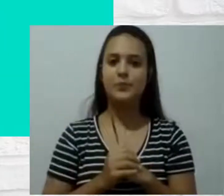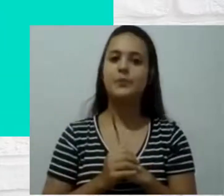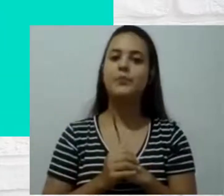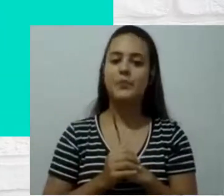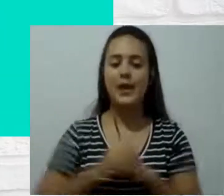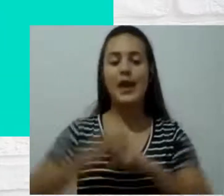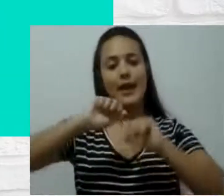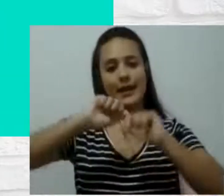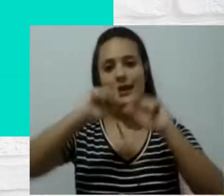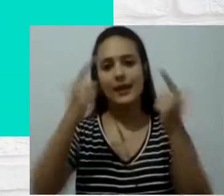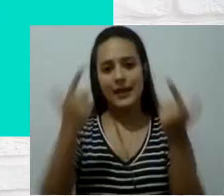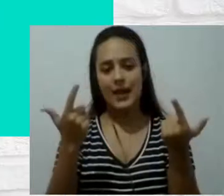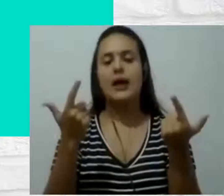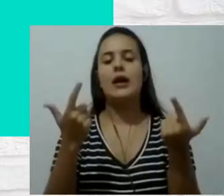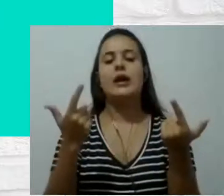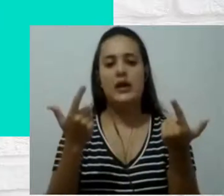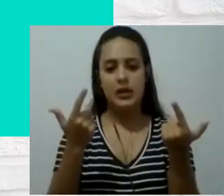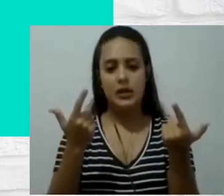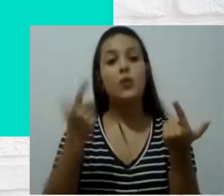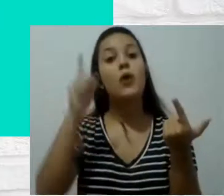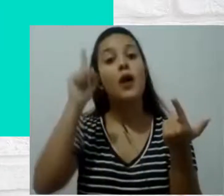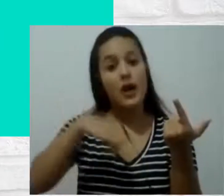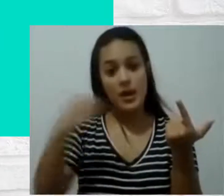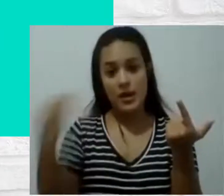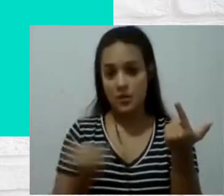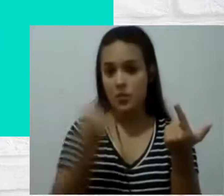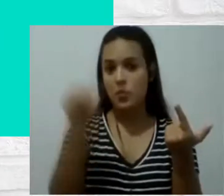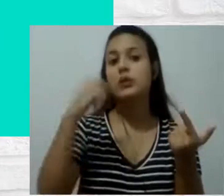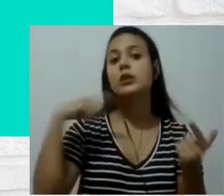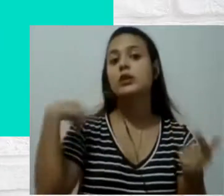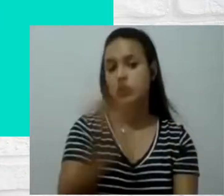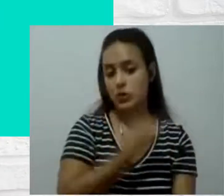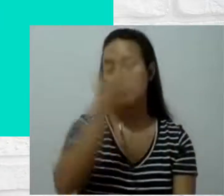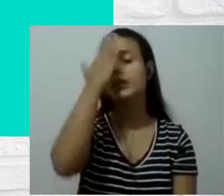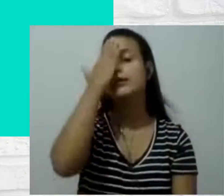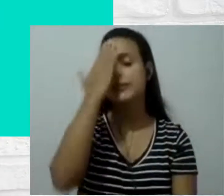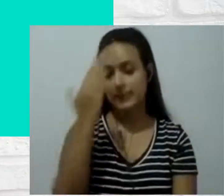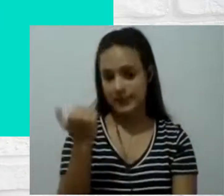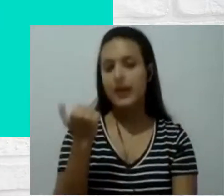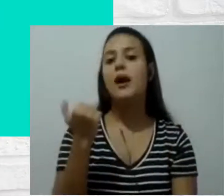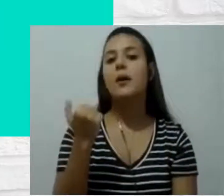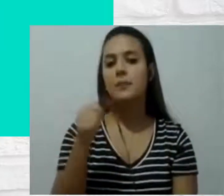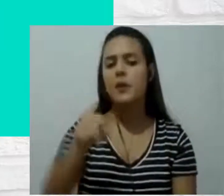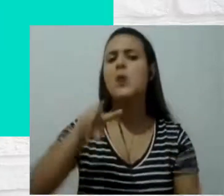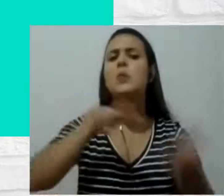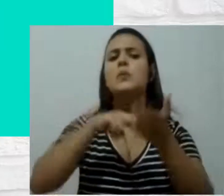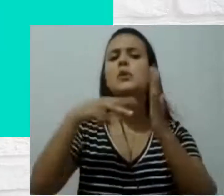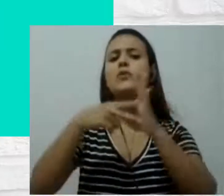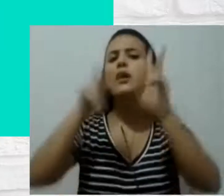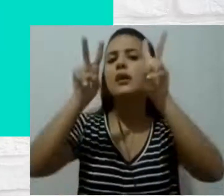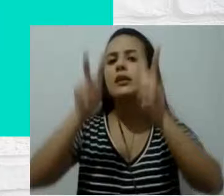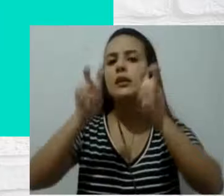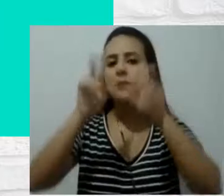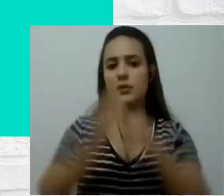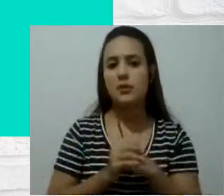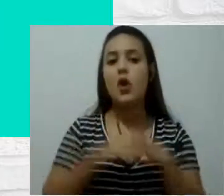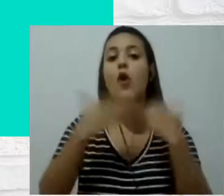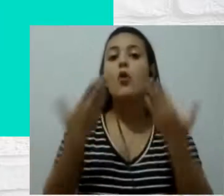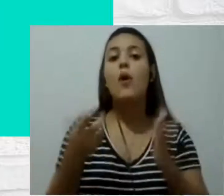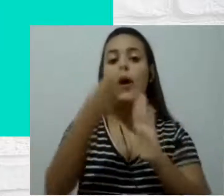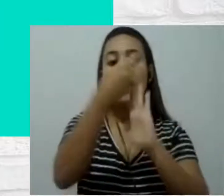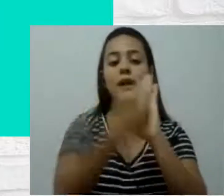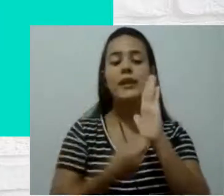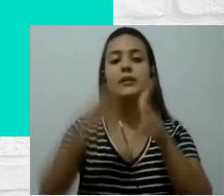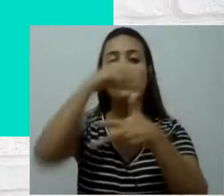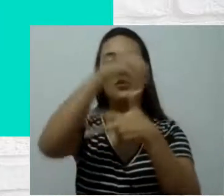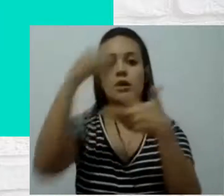Então, nós temos que ter, primeiro, é uma coisa bem óbvia, mas é importante a gente saber sobre esse tópico, entender o que, é que